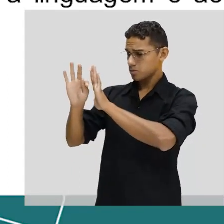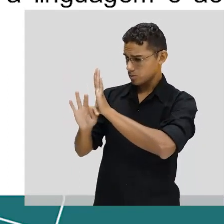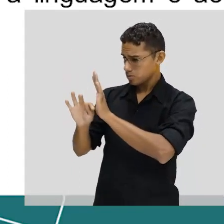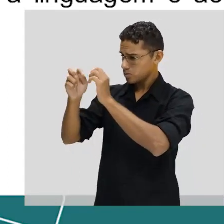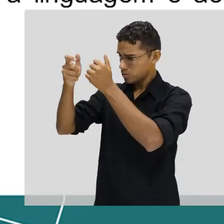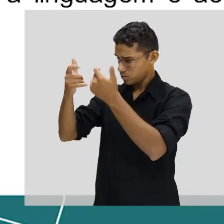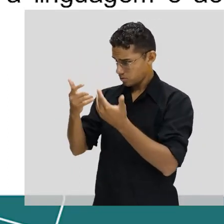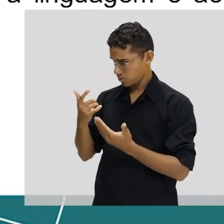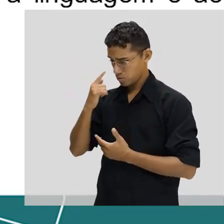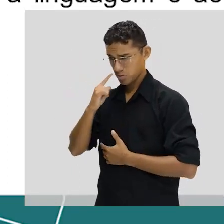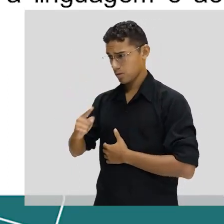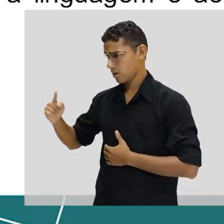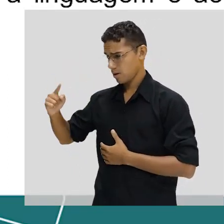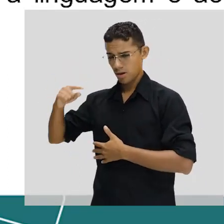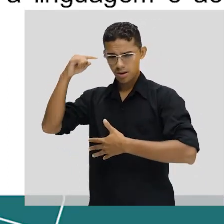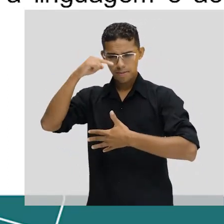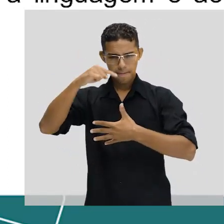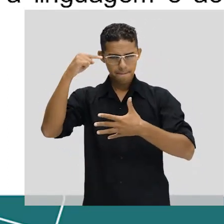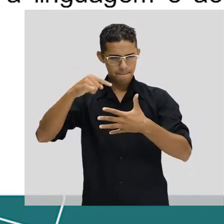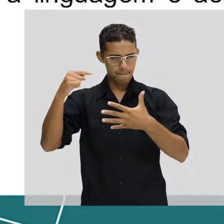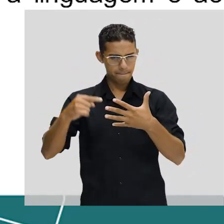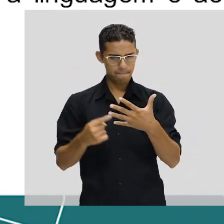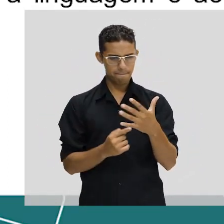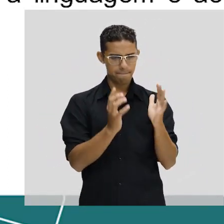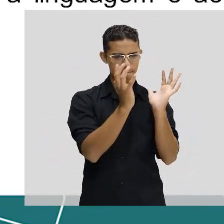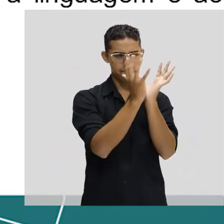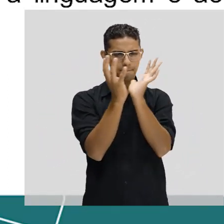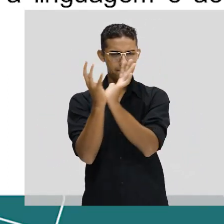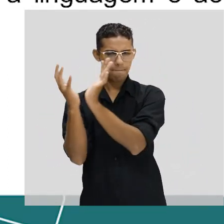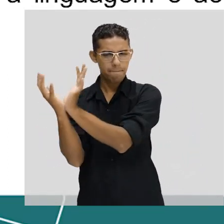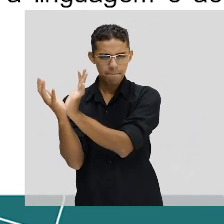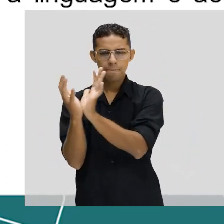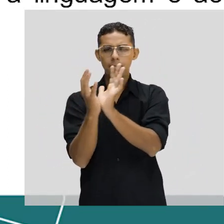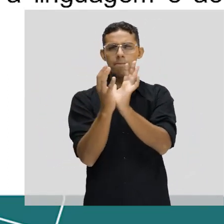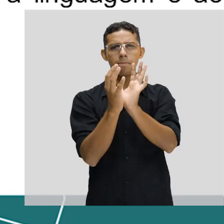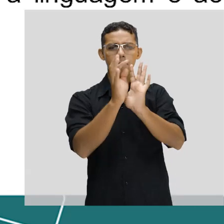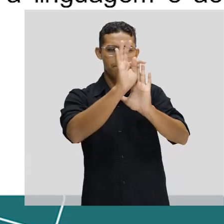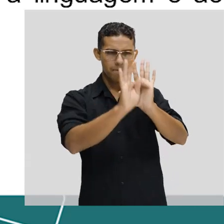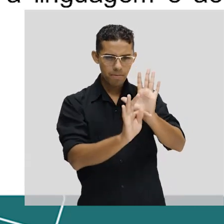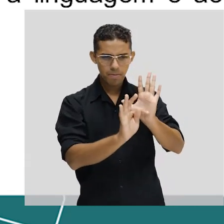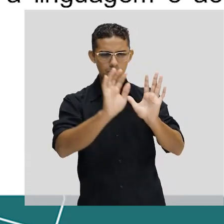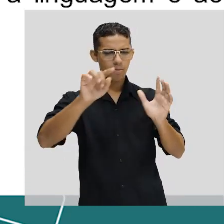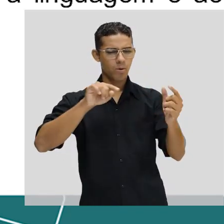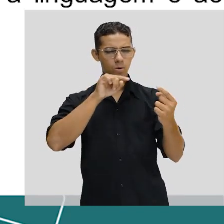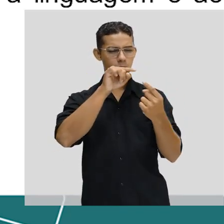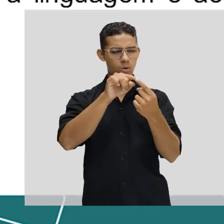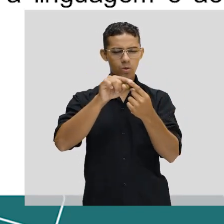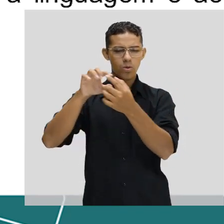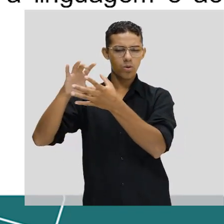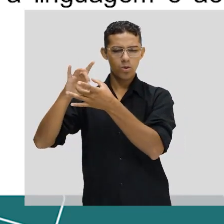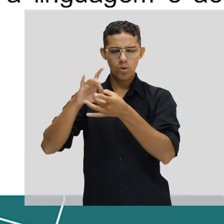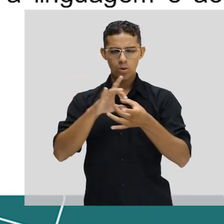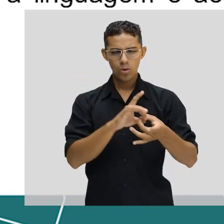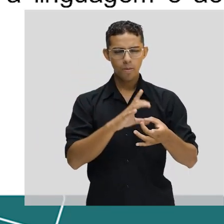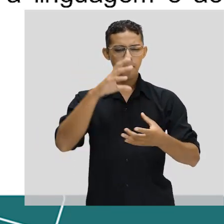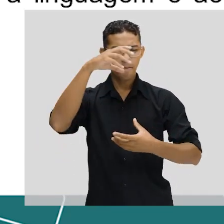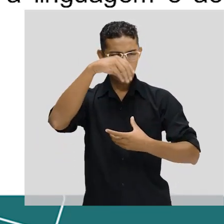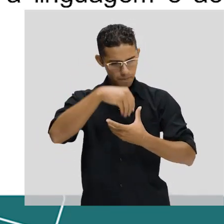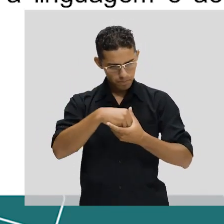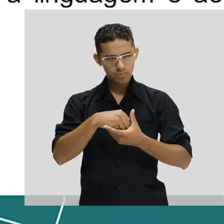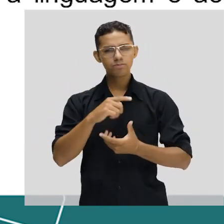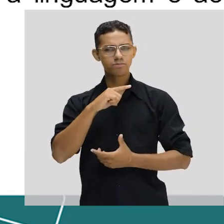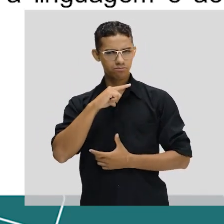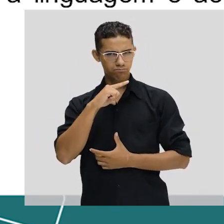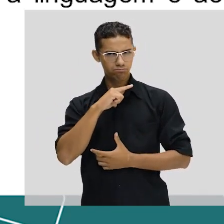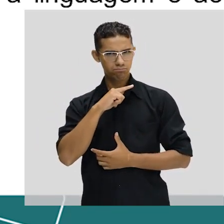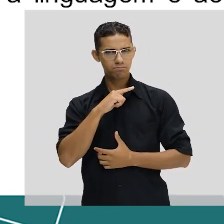gêneros textuais são classificações de textos de acordo com o objetivo e o contexto em que são